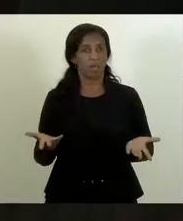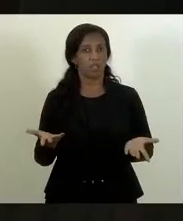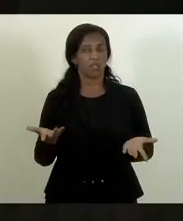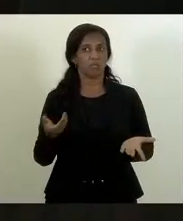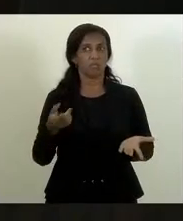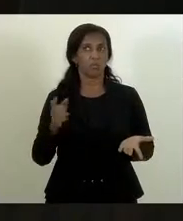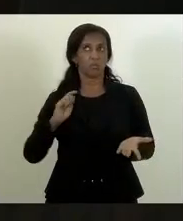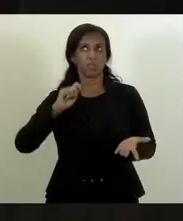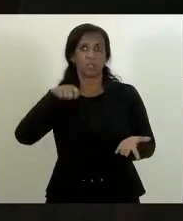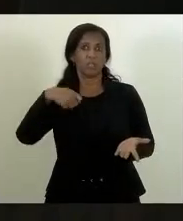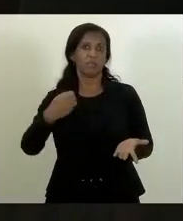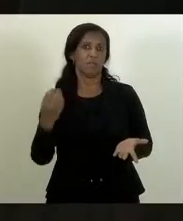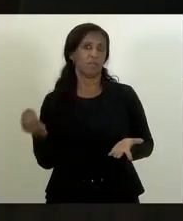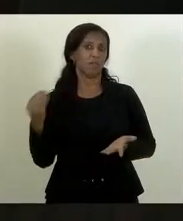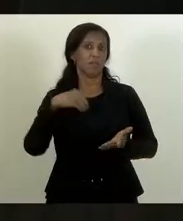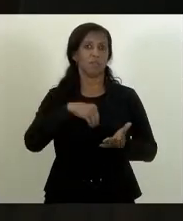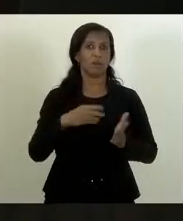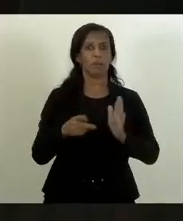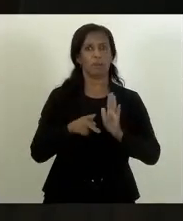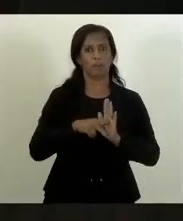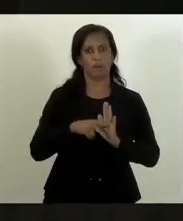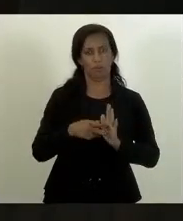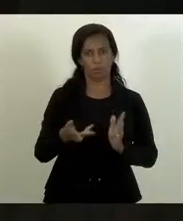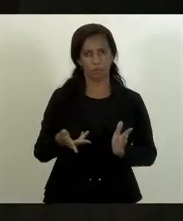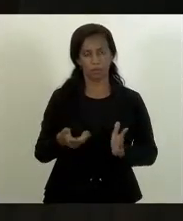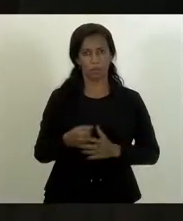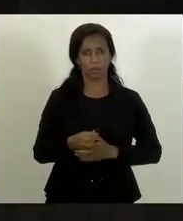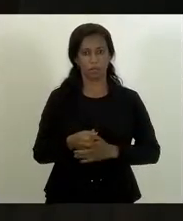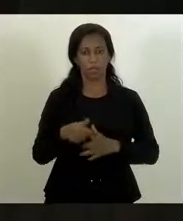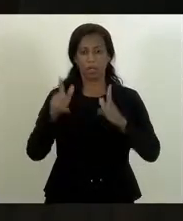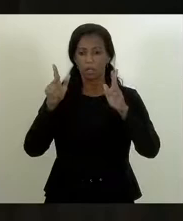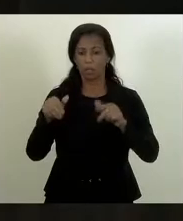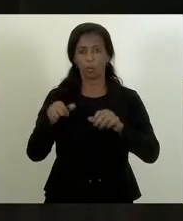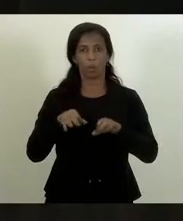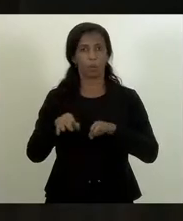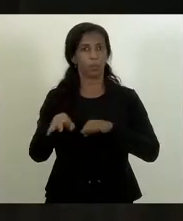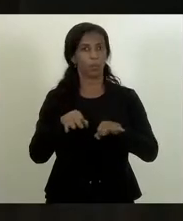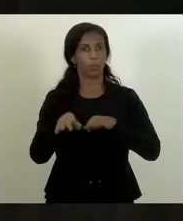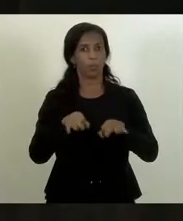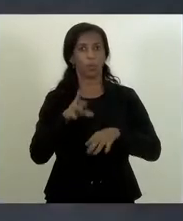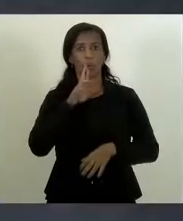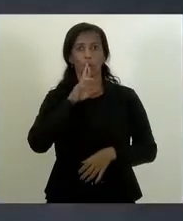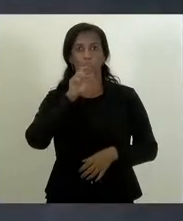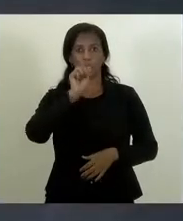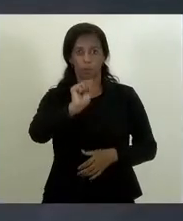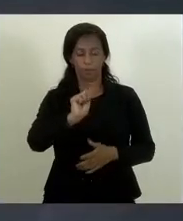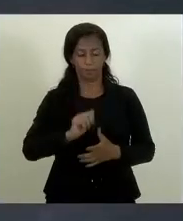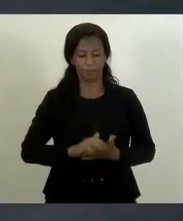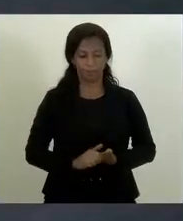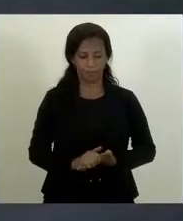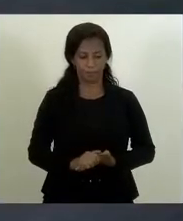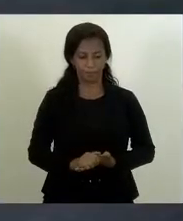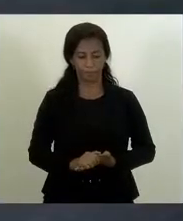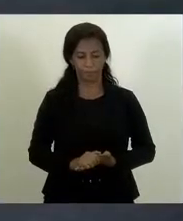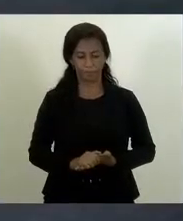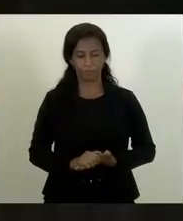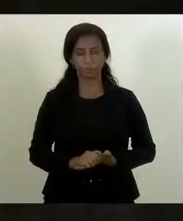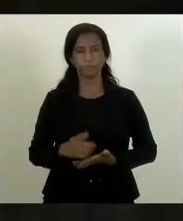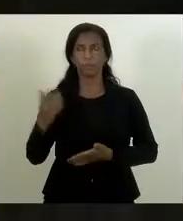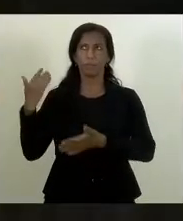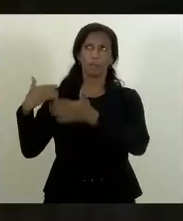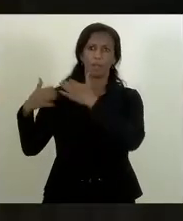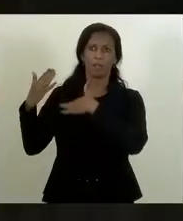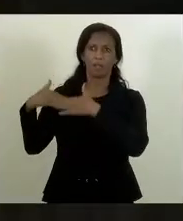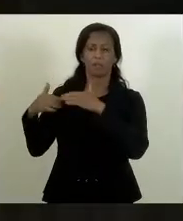pauta. Então, é igual o projeto do Rodrigo Amorim. Um tempo atrás,